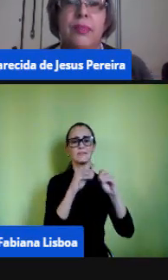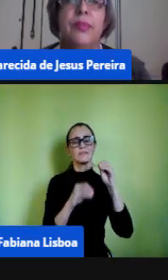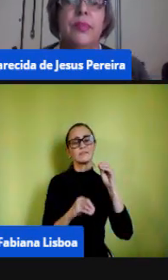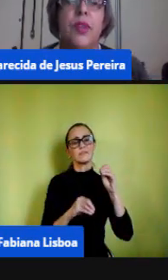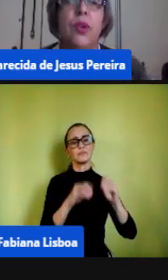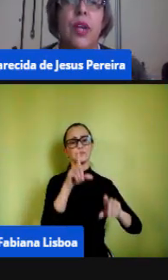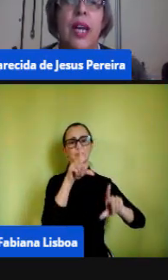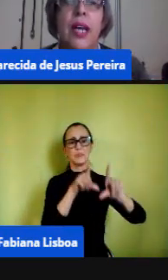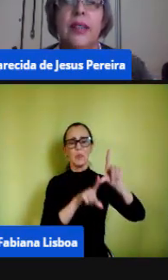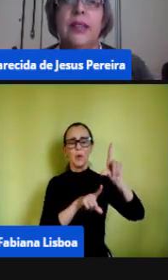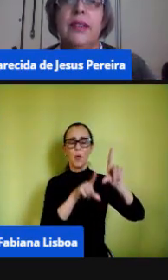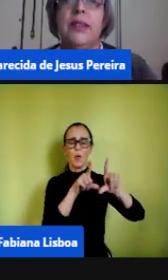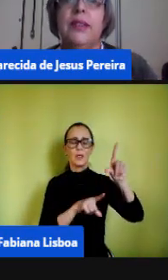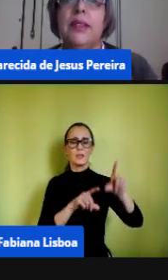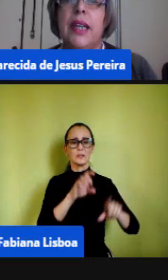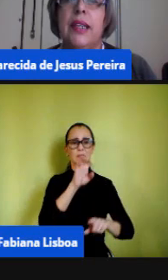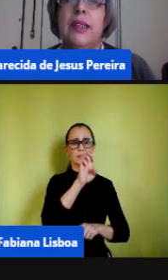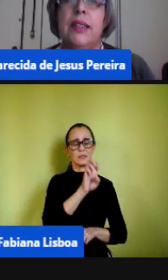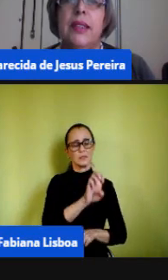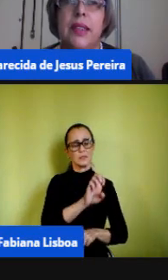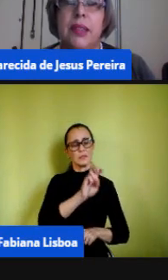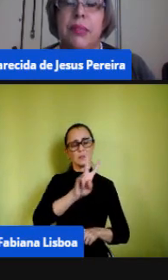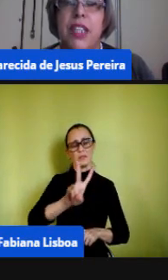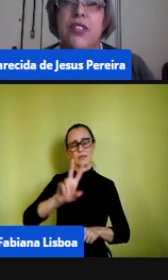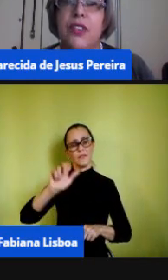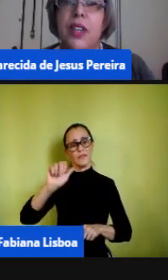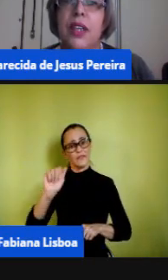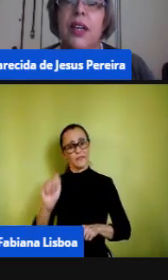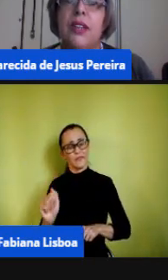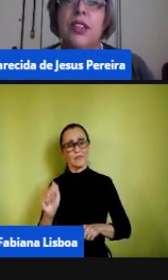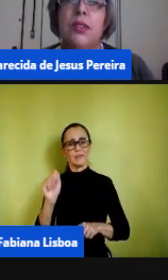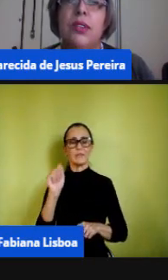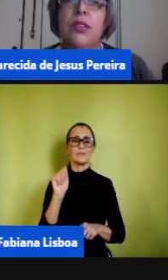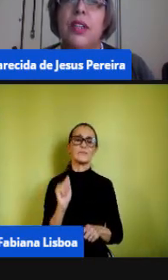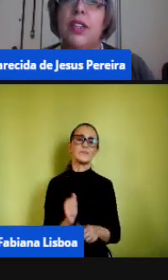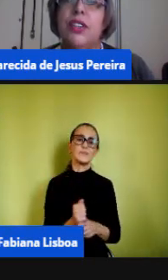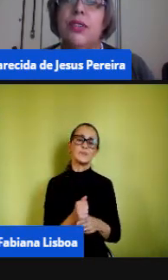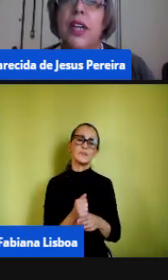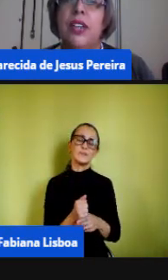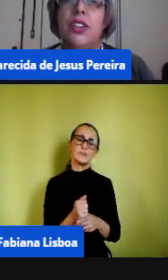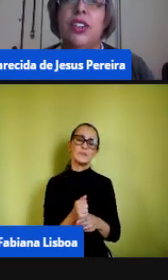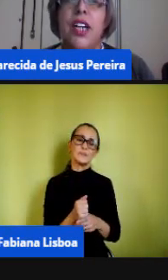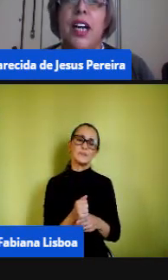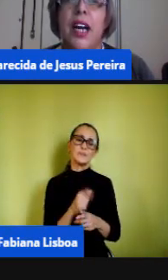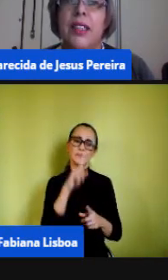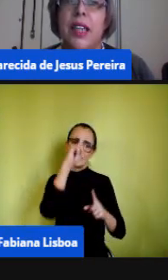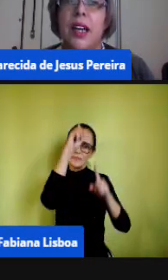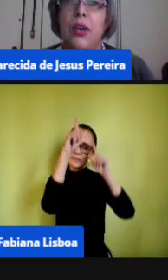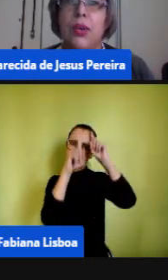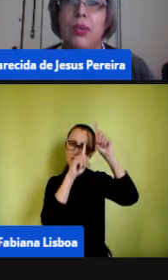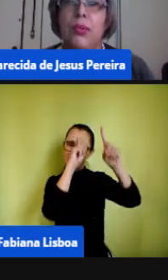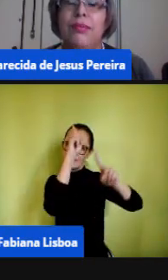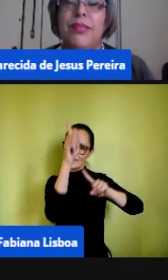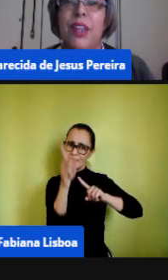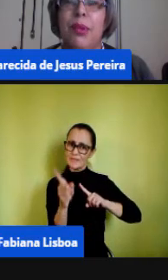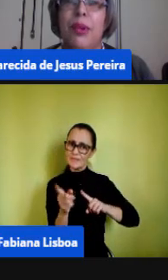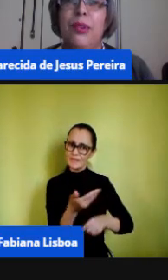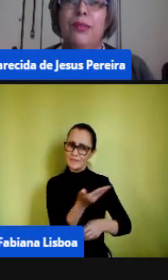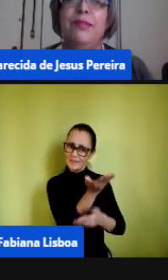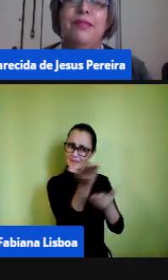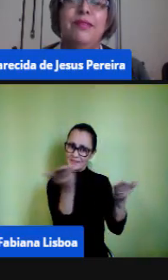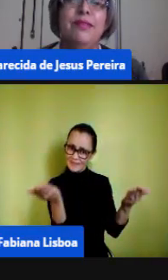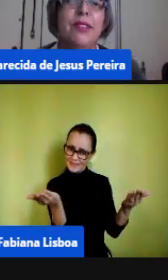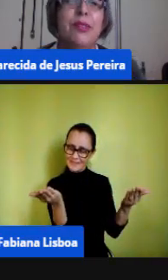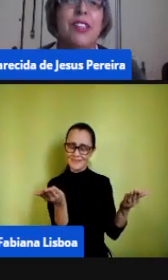EVA, colada, tá? Mas fica de acordo com a criatividade de cada um, tá